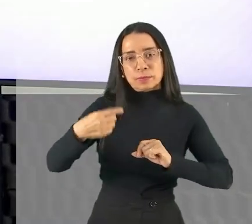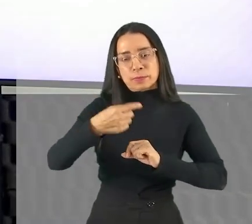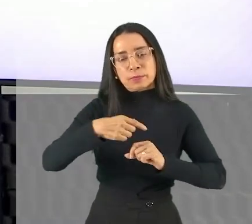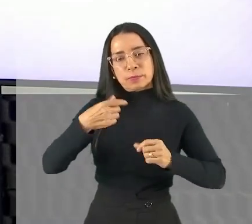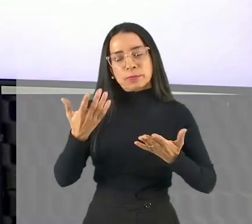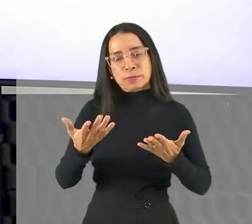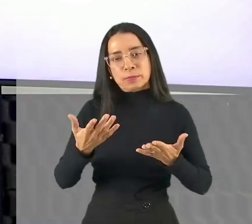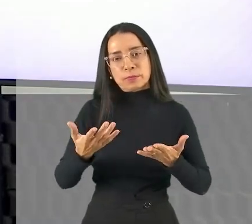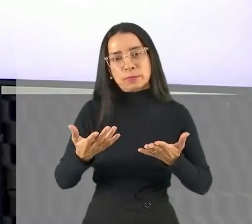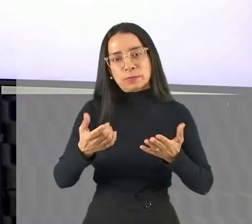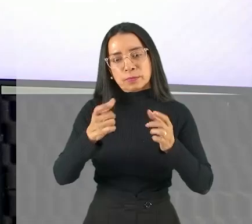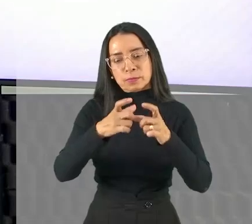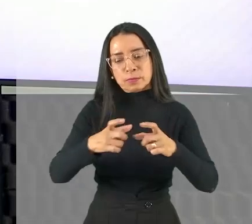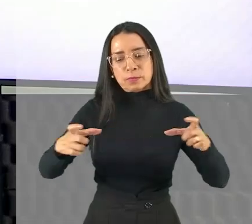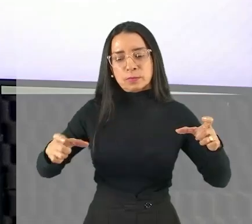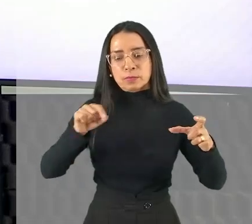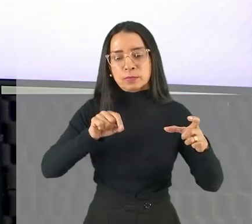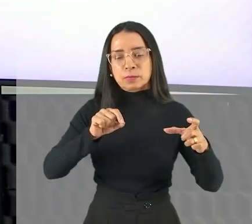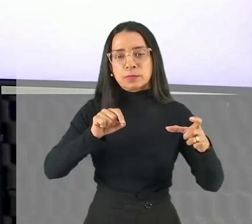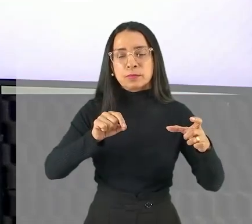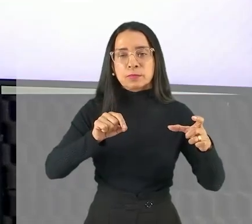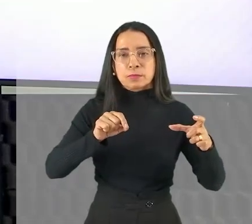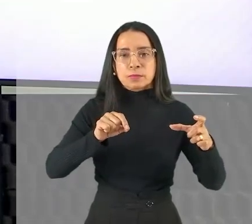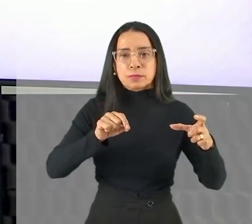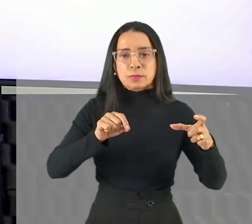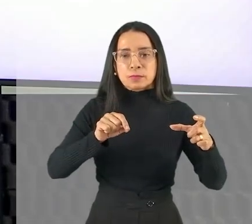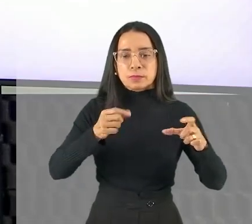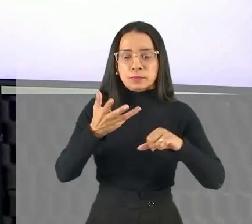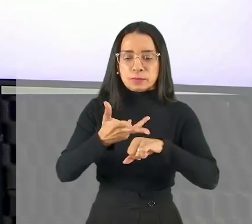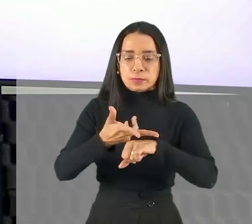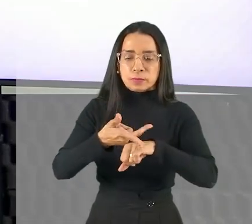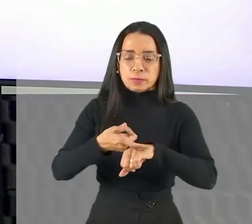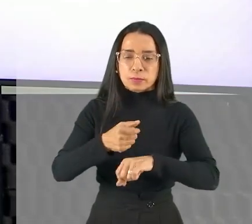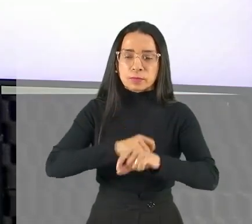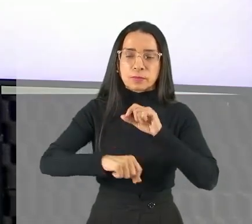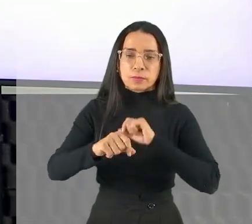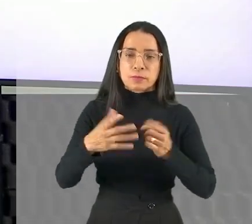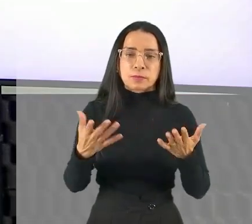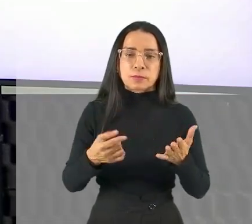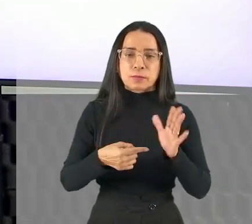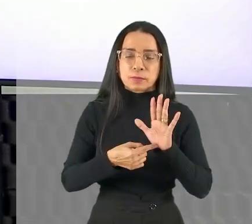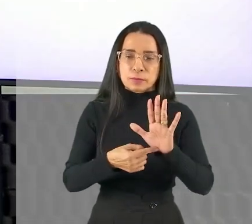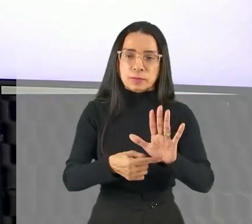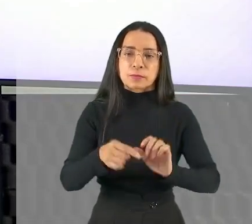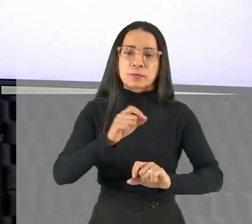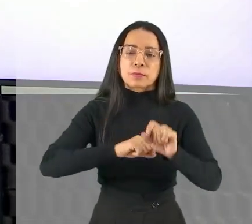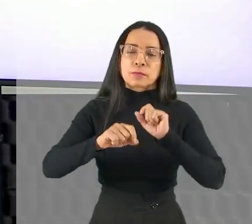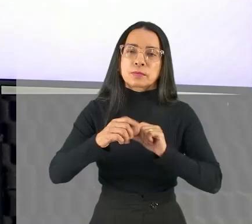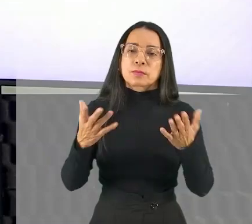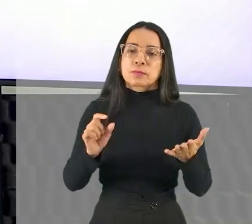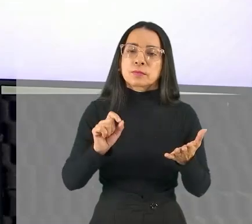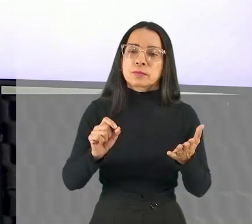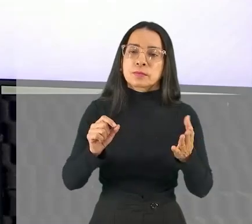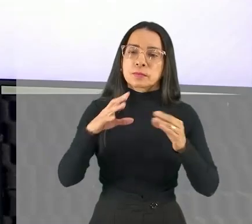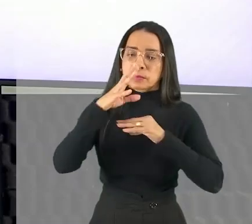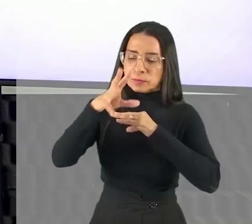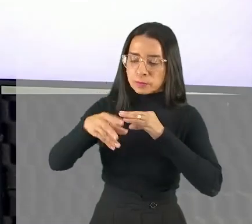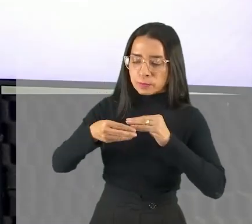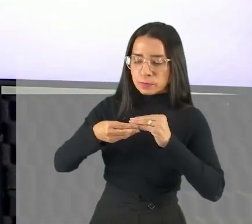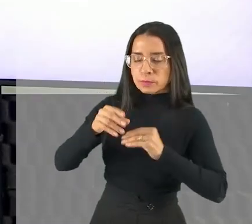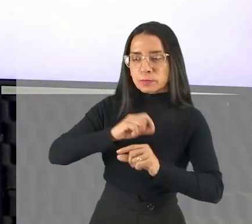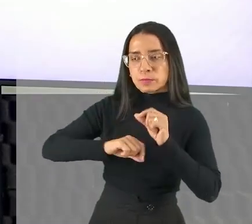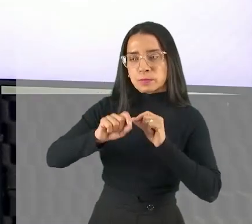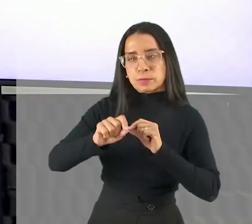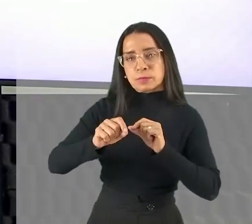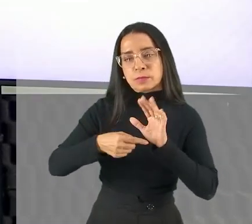aumentar um pouco a argumentação, a gente poder trazer um pouco de argumento para somar naquilo que está